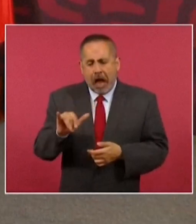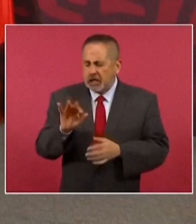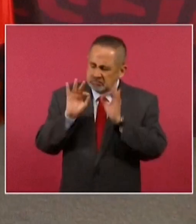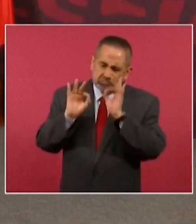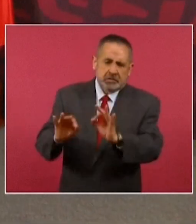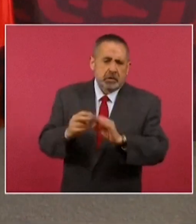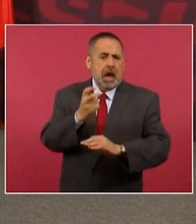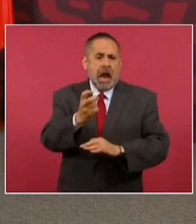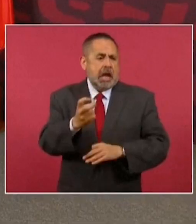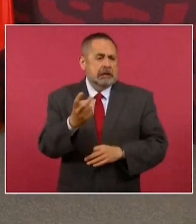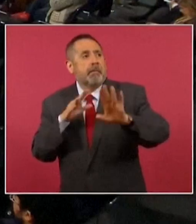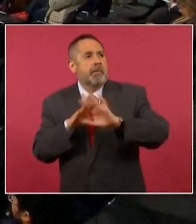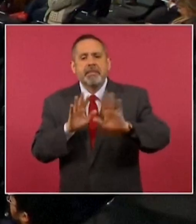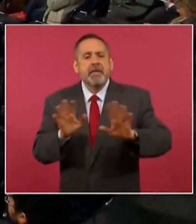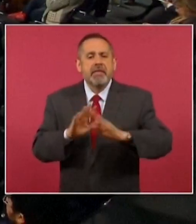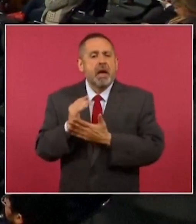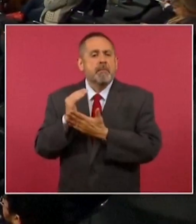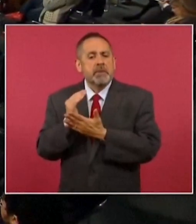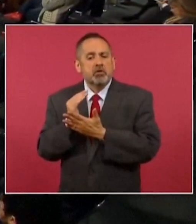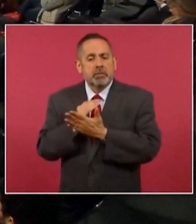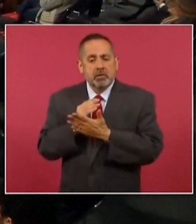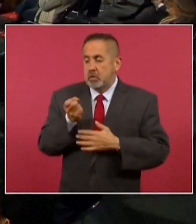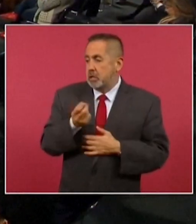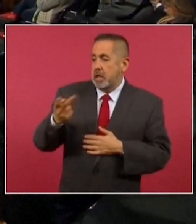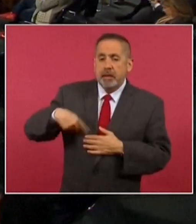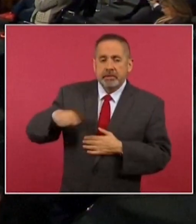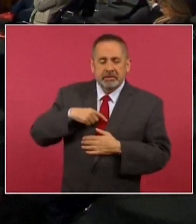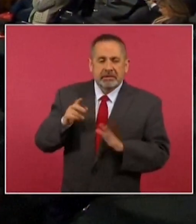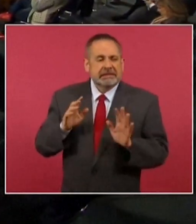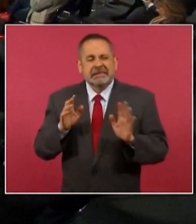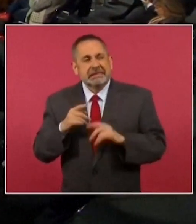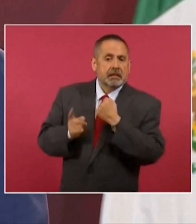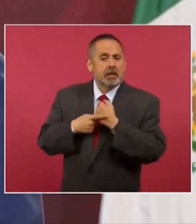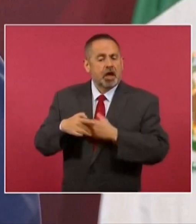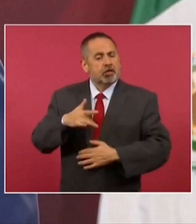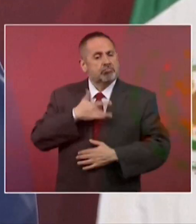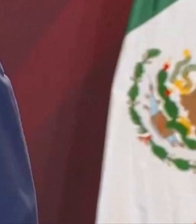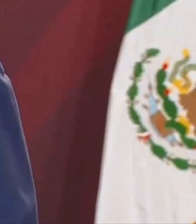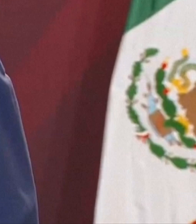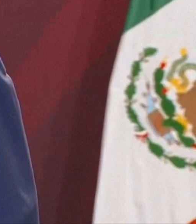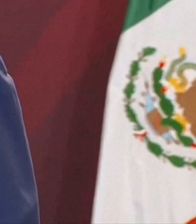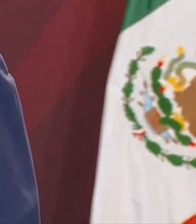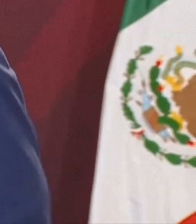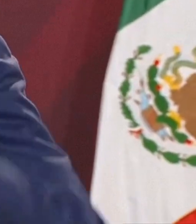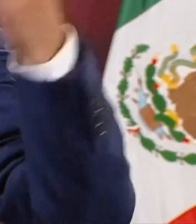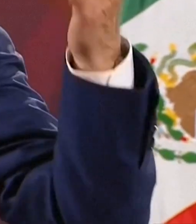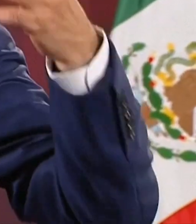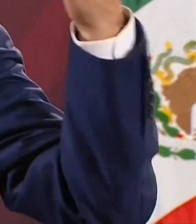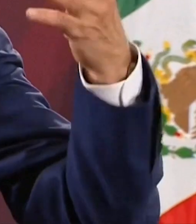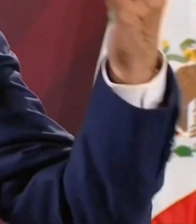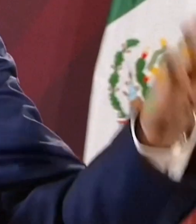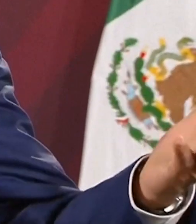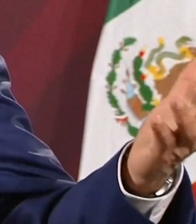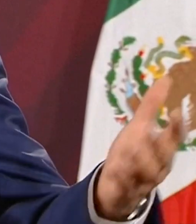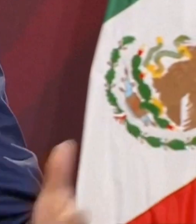Essa é a nossa postura. Os três países afirmaram também que estão ao lado do Brasil na defesa de suas instituições